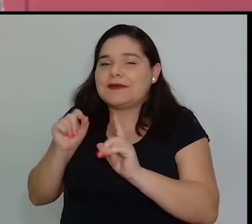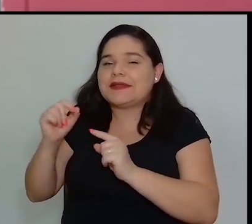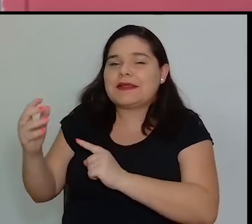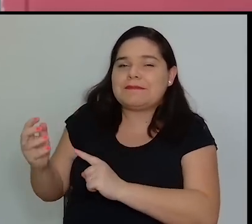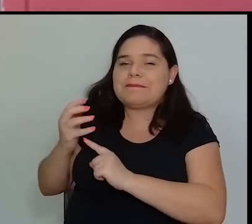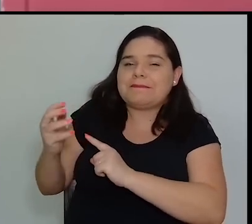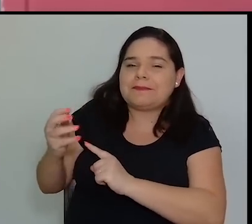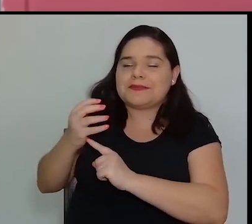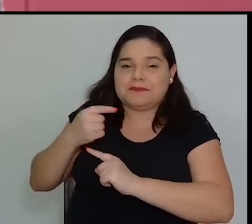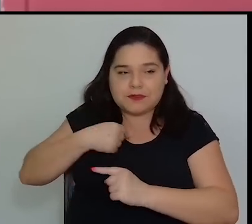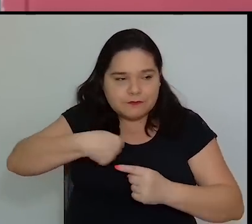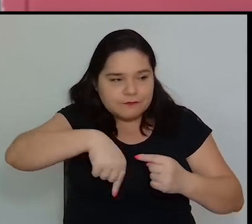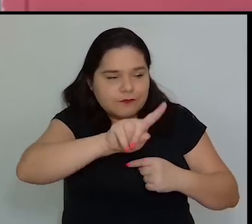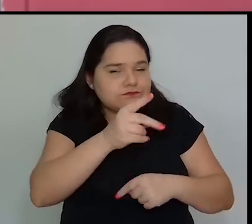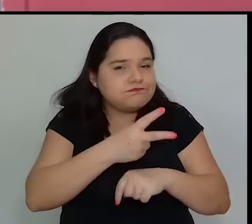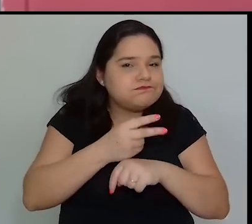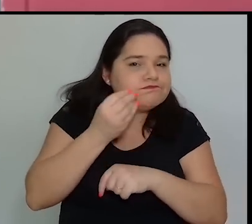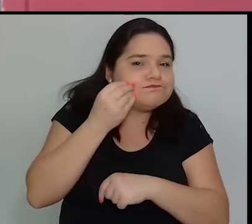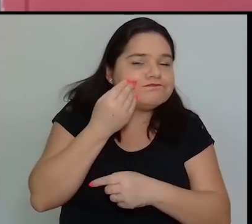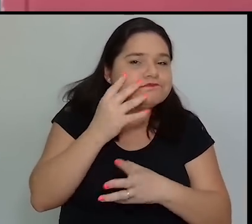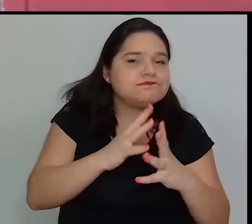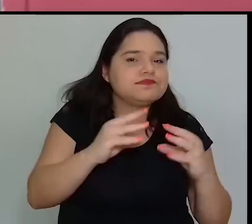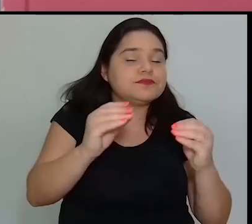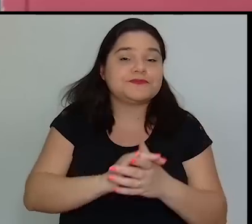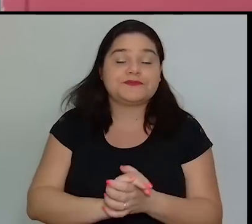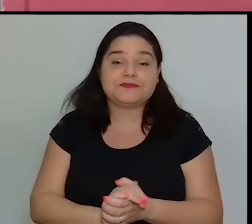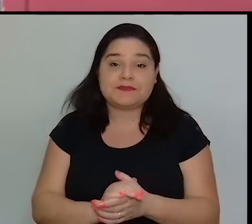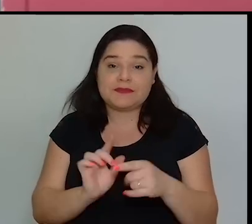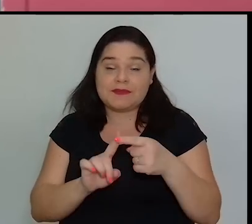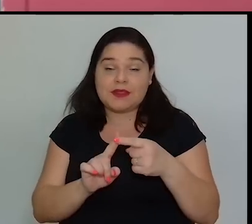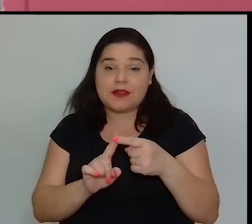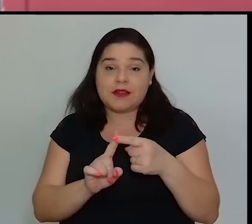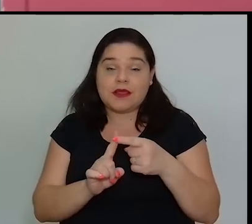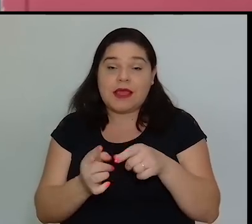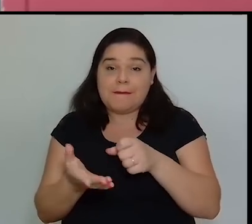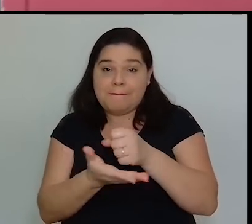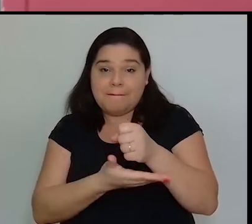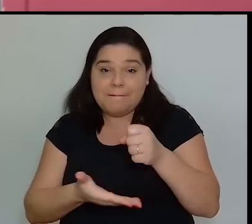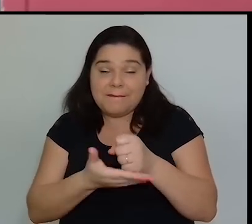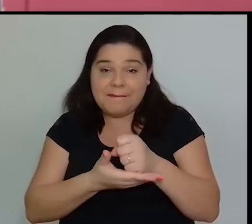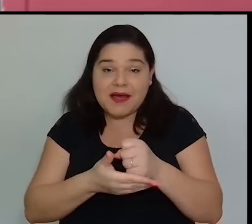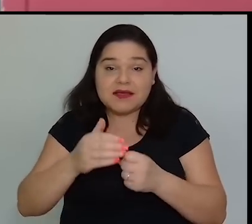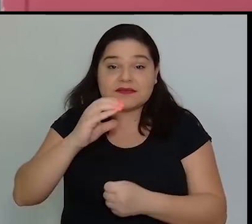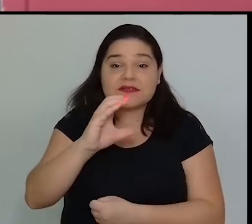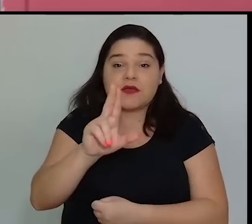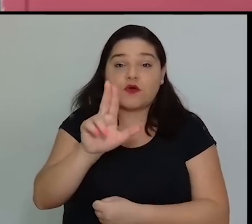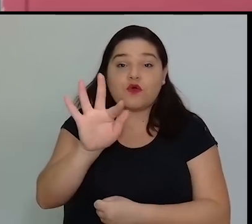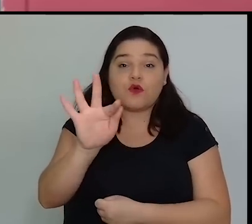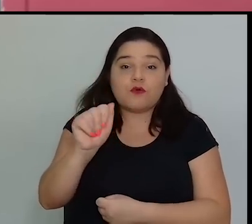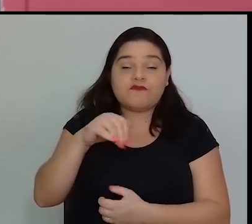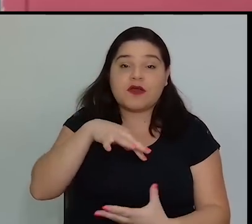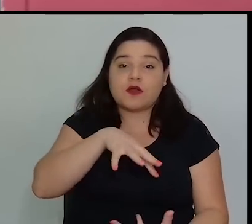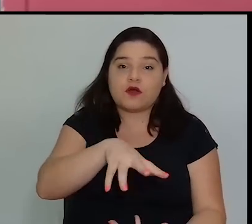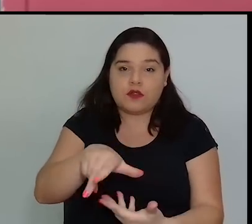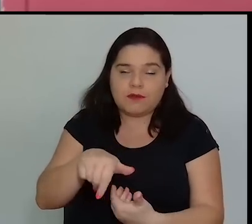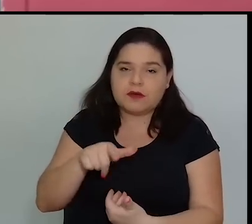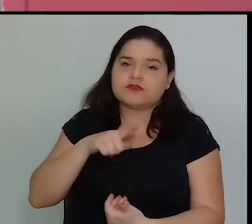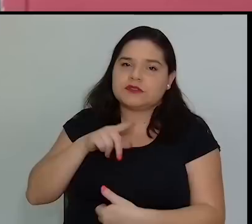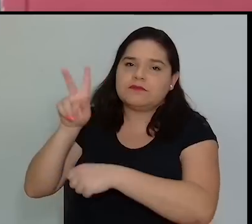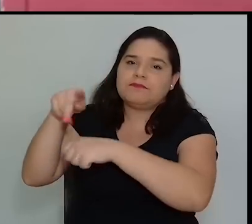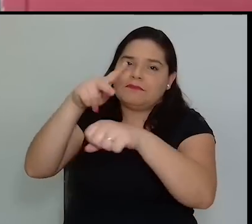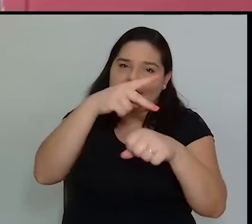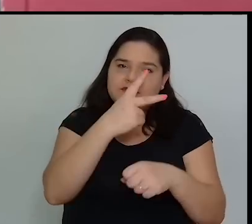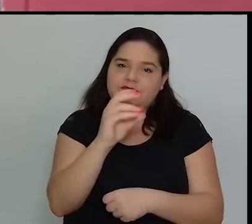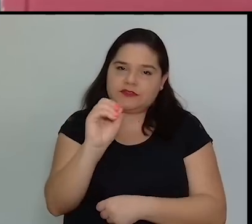uma é a consolidação da culpa Global porque ela tá hoje em 20 países e tá em 20 países